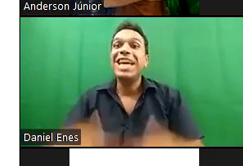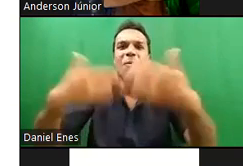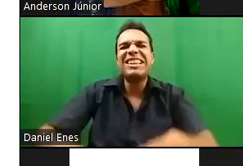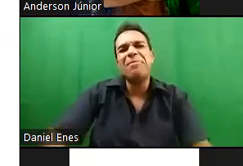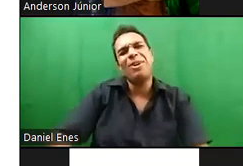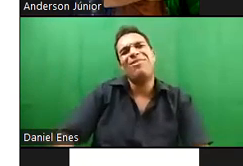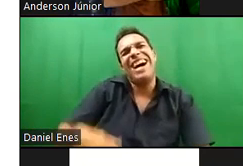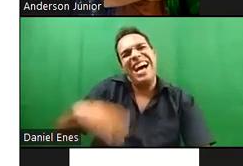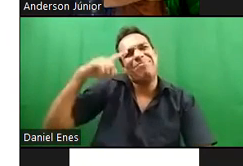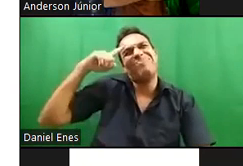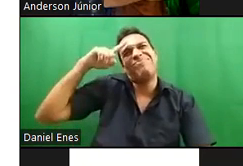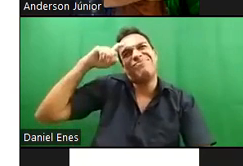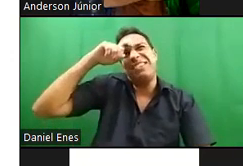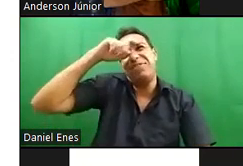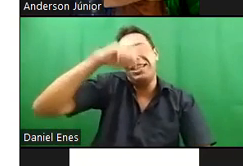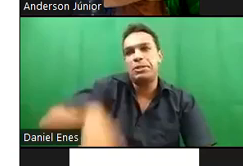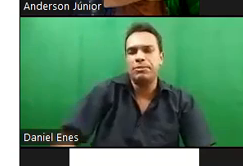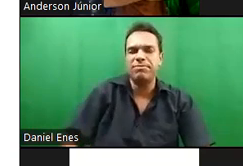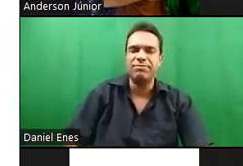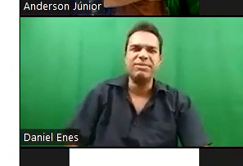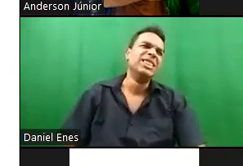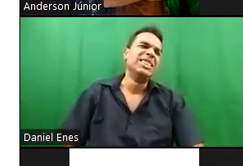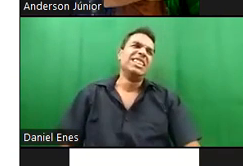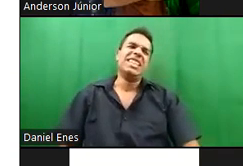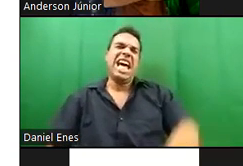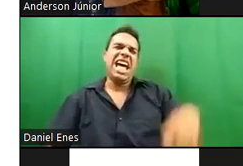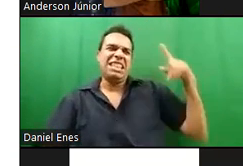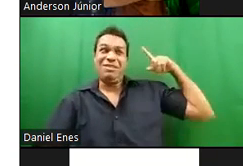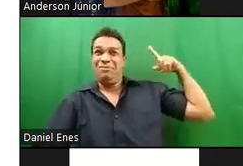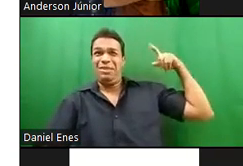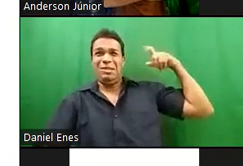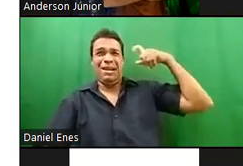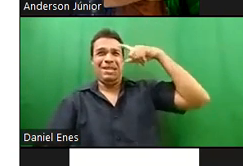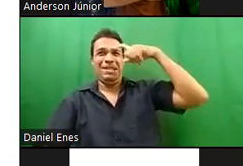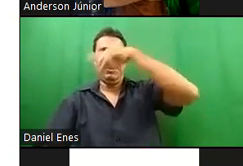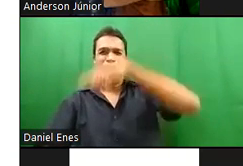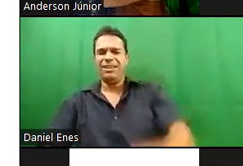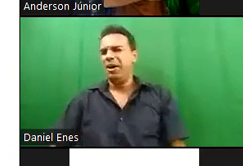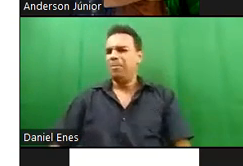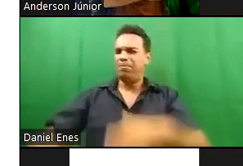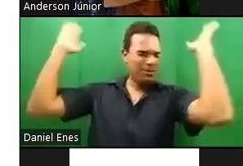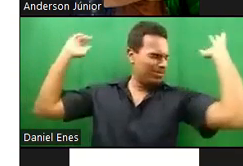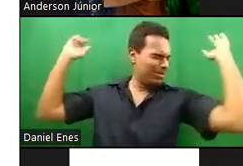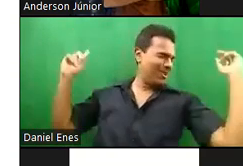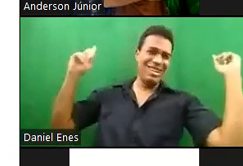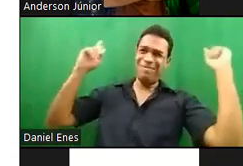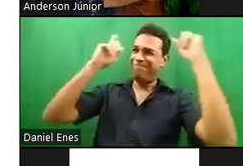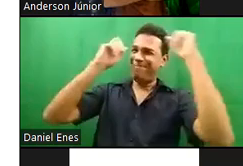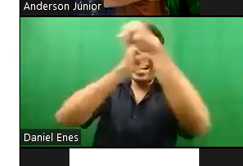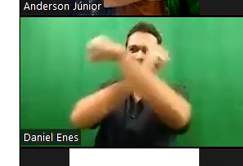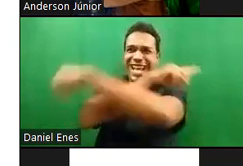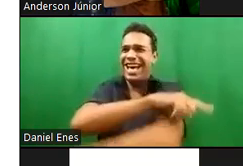E aí, como é que tá a prova? Ah, tá difícil. Não, tá difícil, ó. Putz, mano,